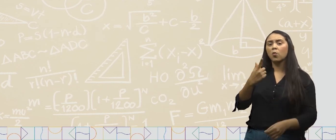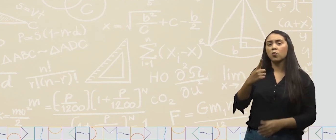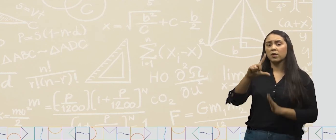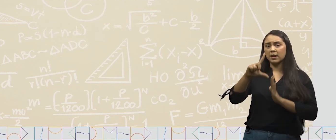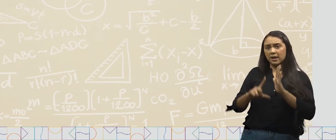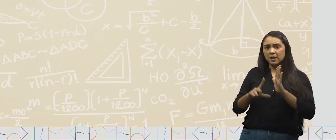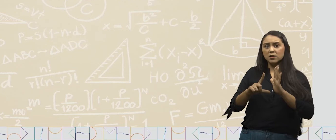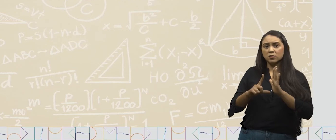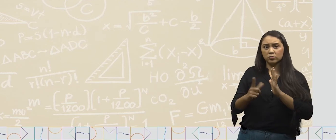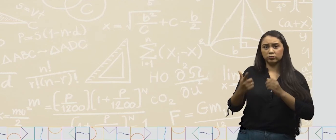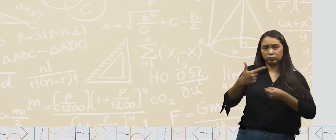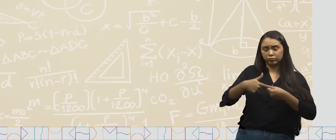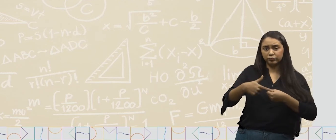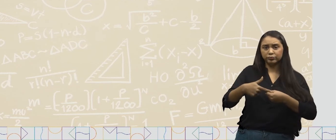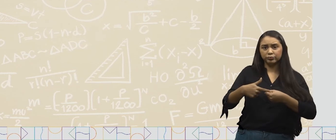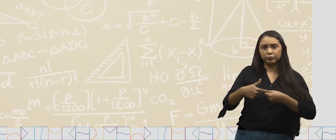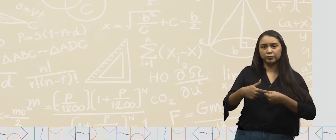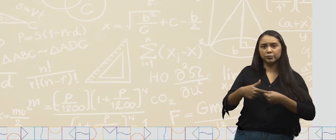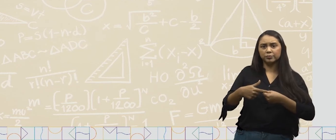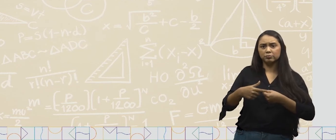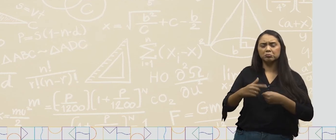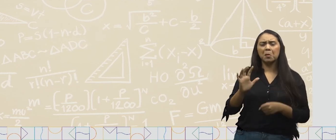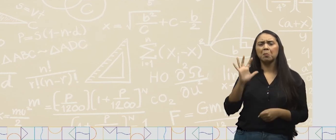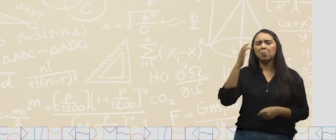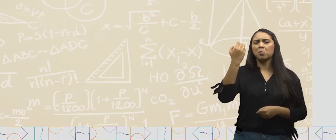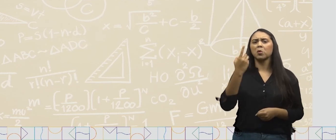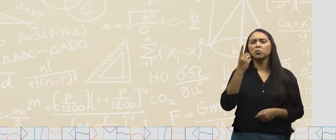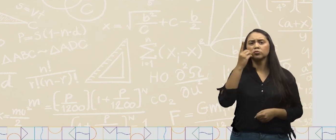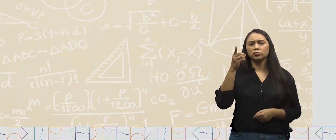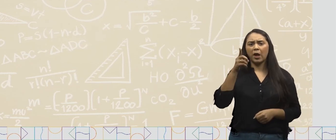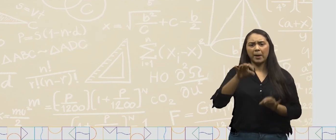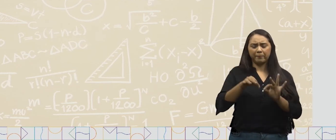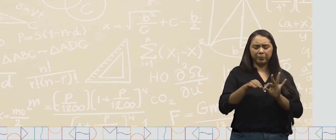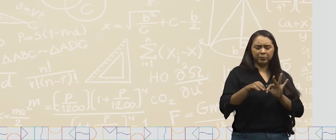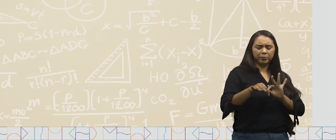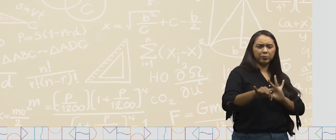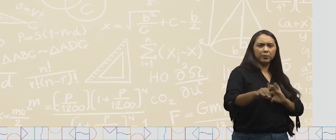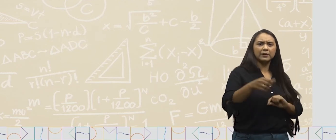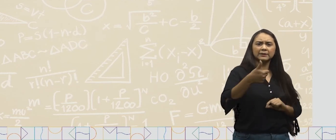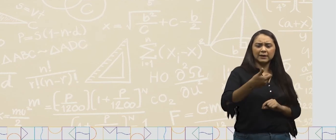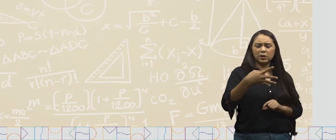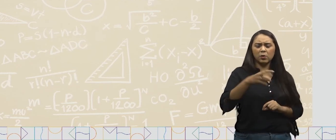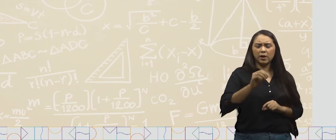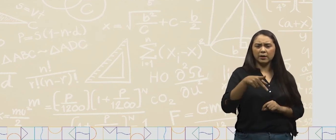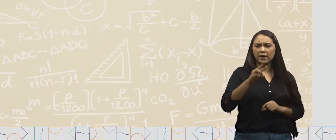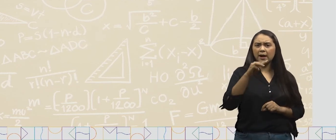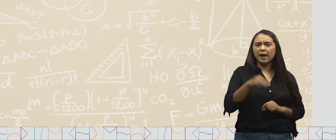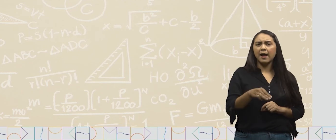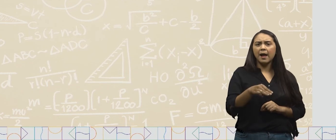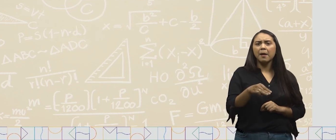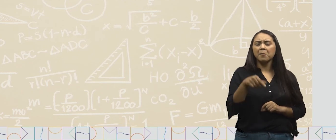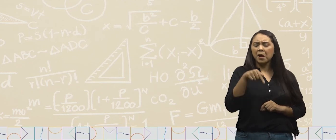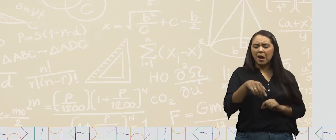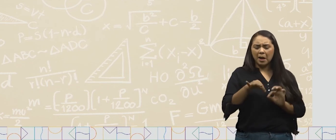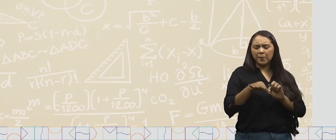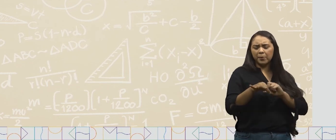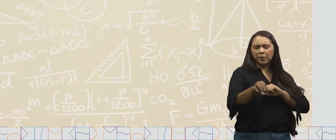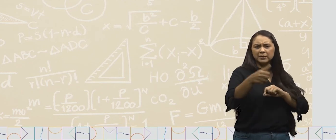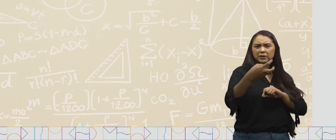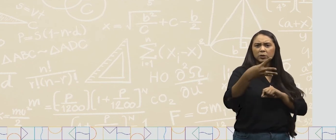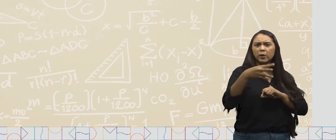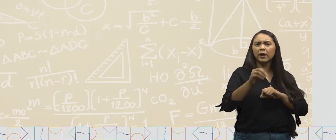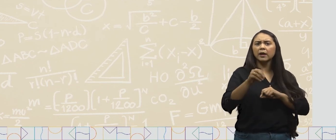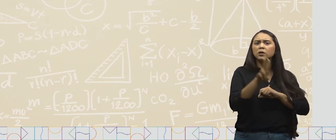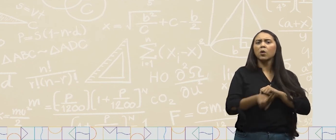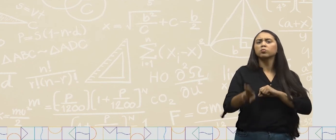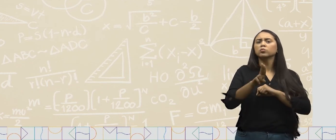Certo dia, ele percorreu 140 quilômetros. Quantos litros de gasolina ele